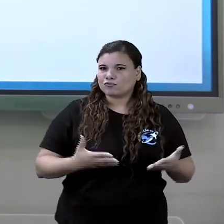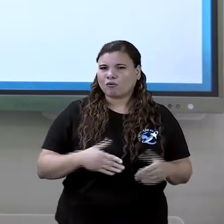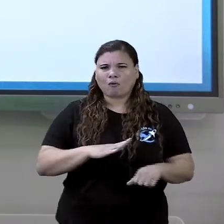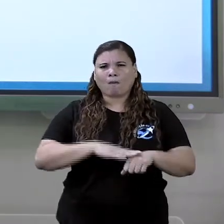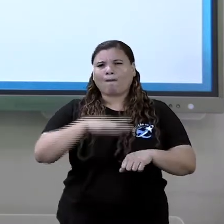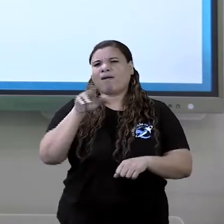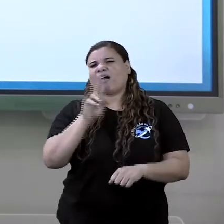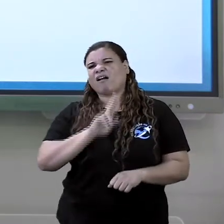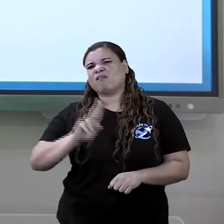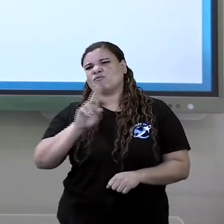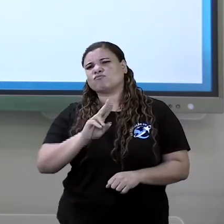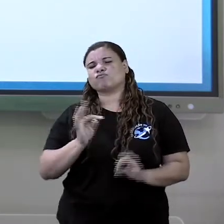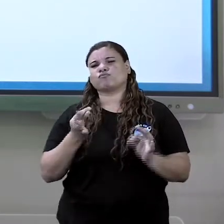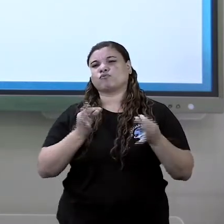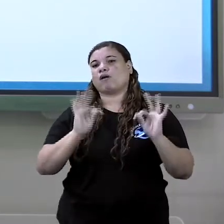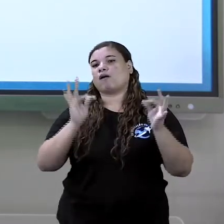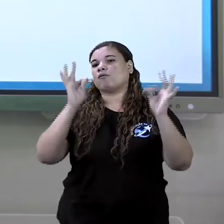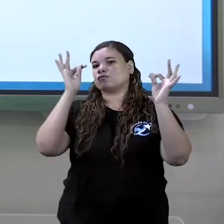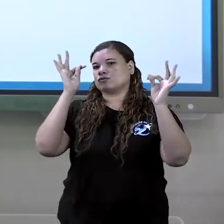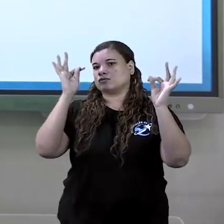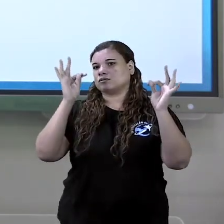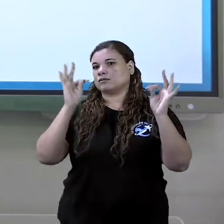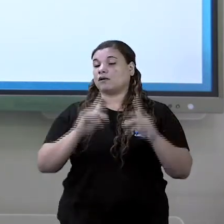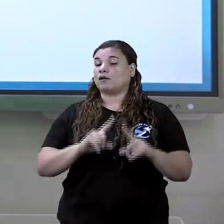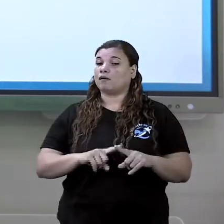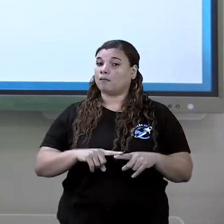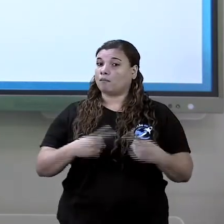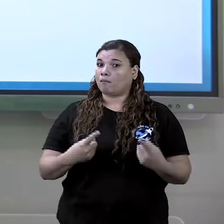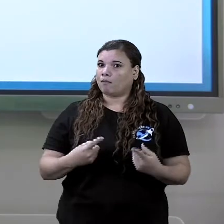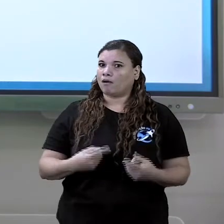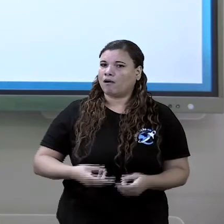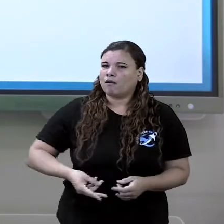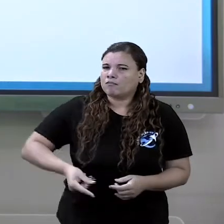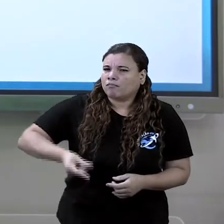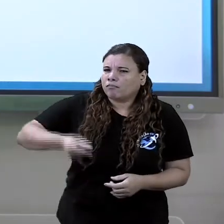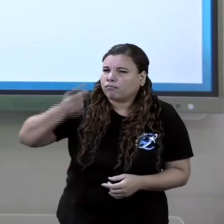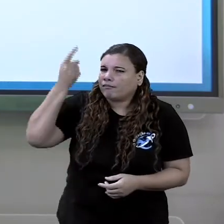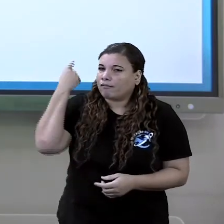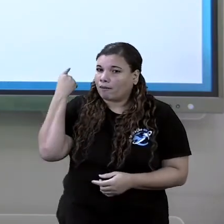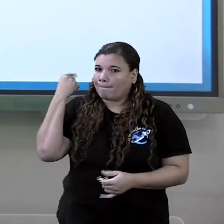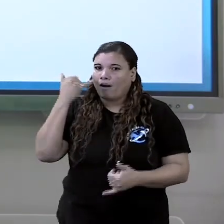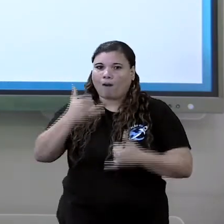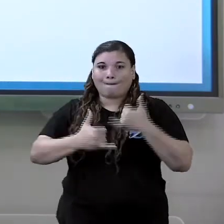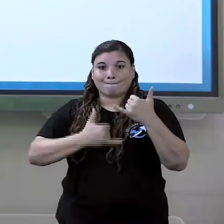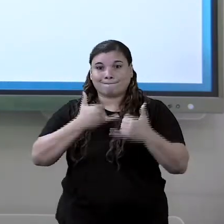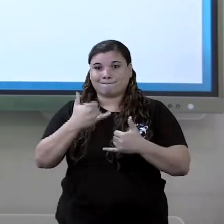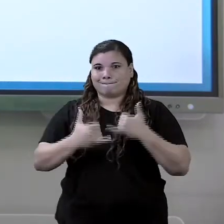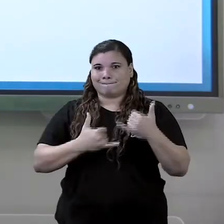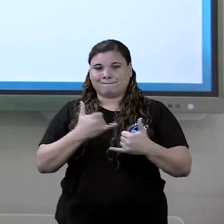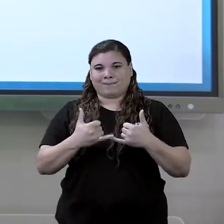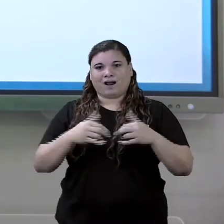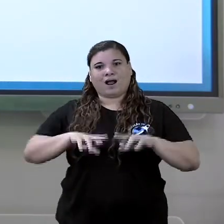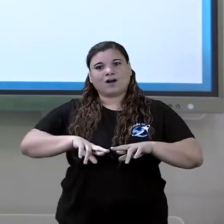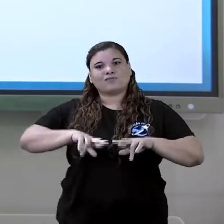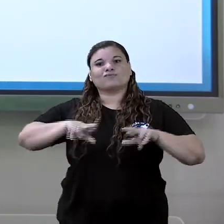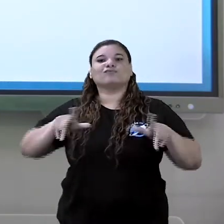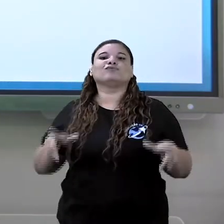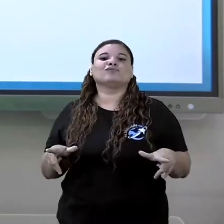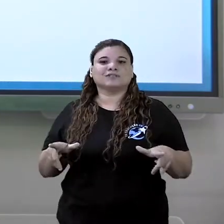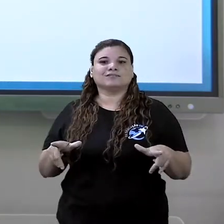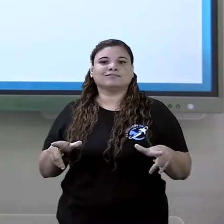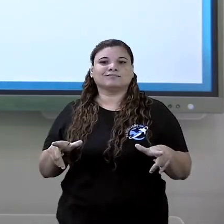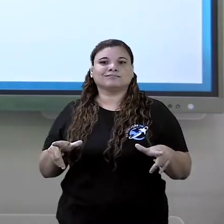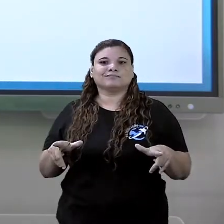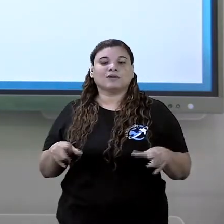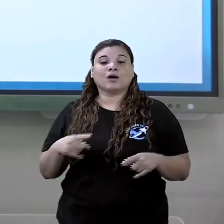manuais, eles são fontes históricas materiais. Nós aprendemos muito a partir das fontes